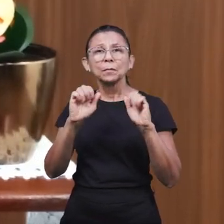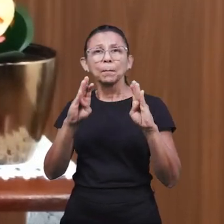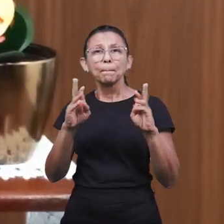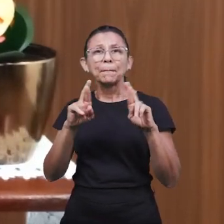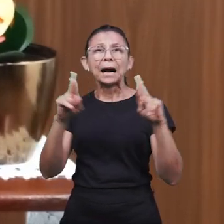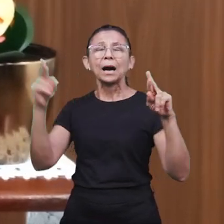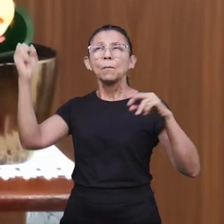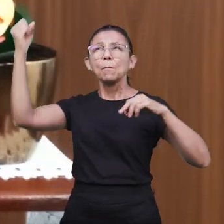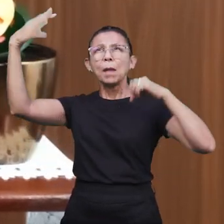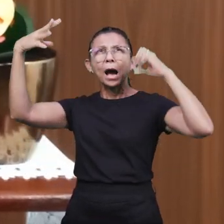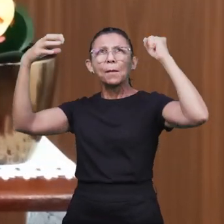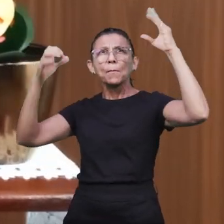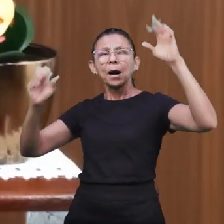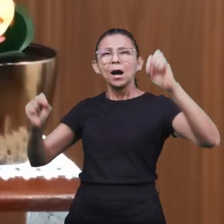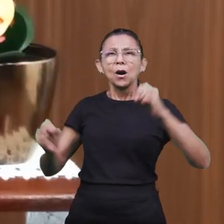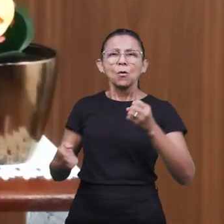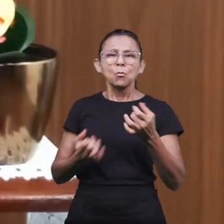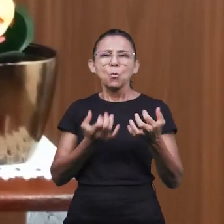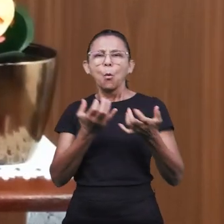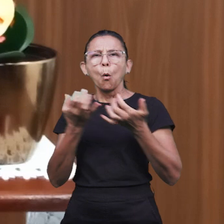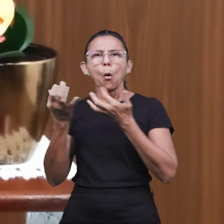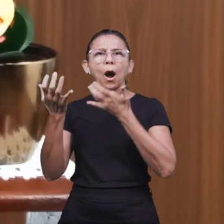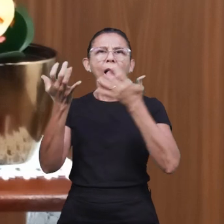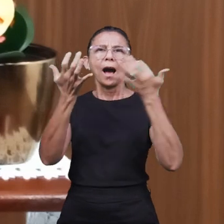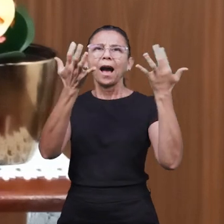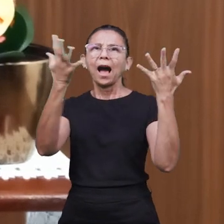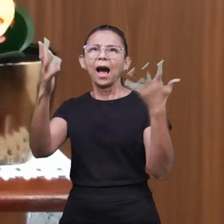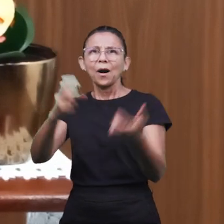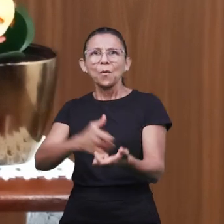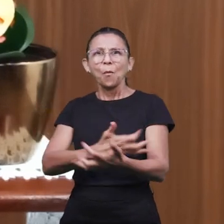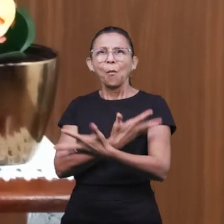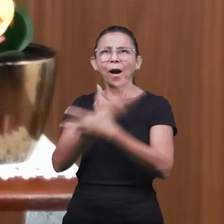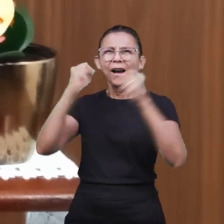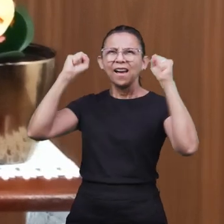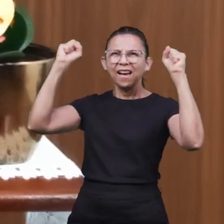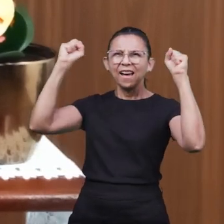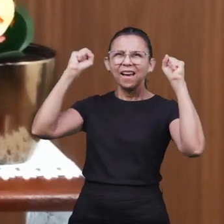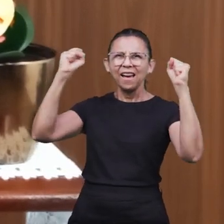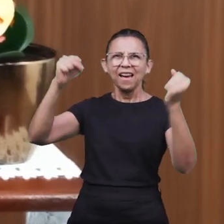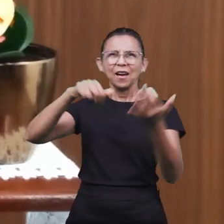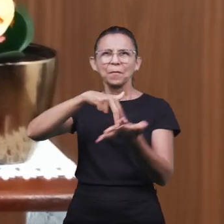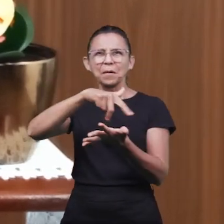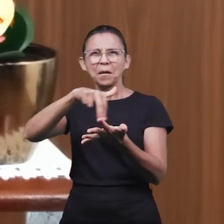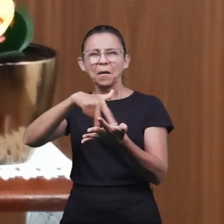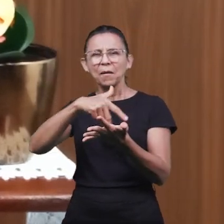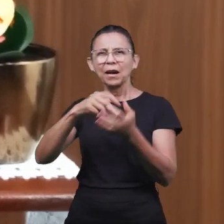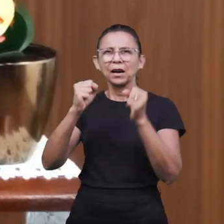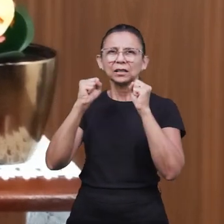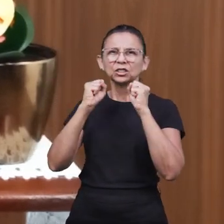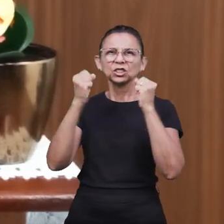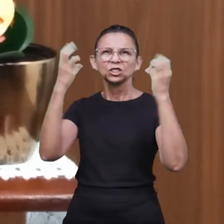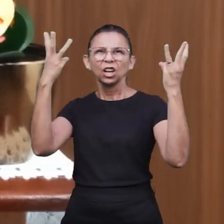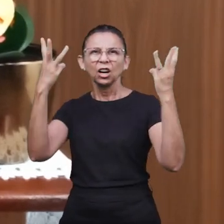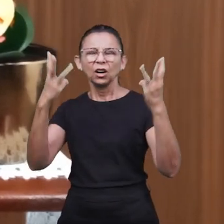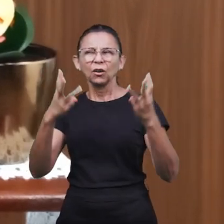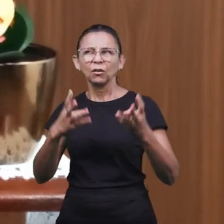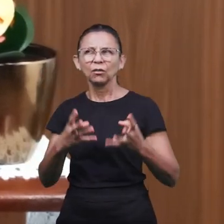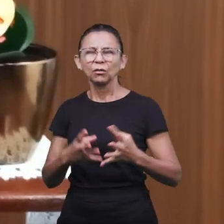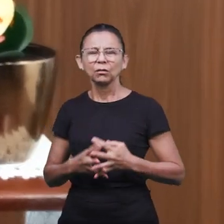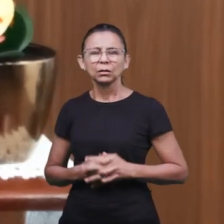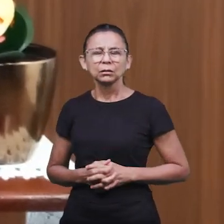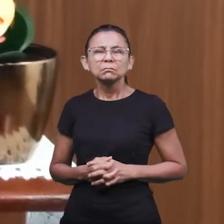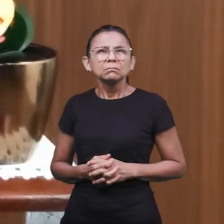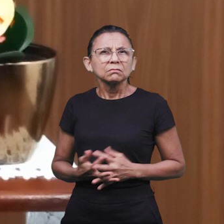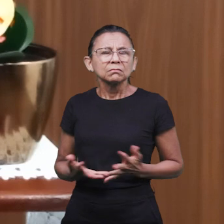de luzes, fumaça, emoção, tantas coisas. É isto? Será que é isto